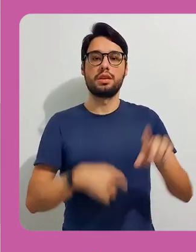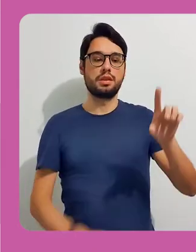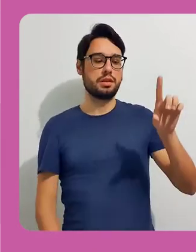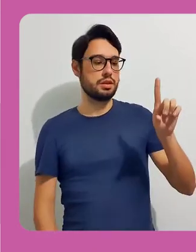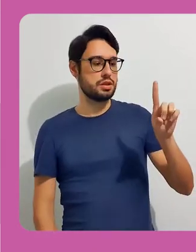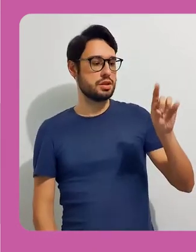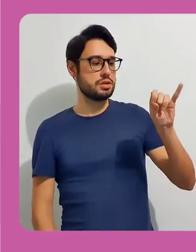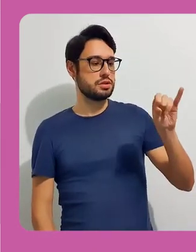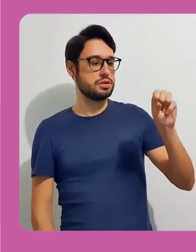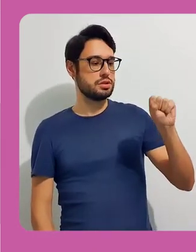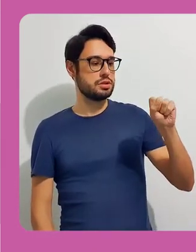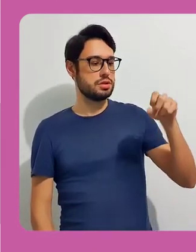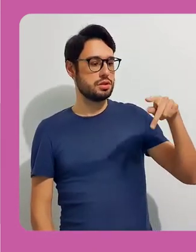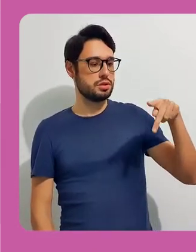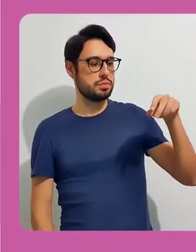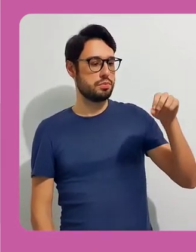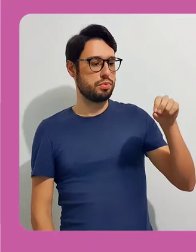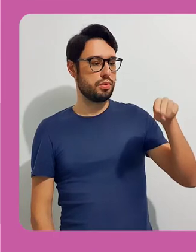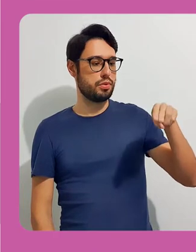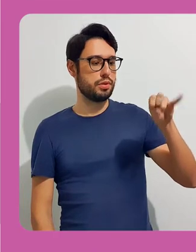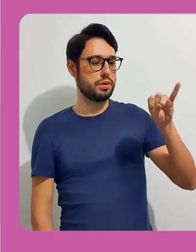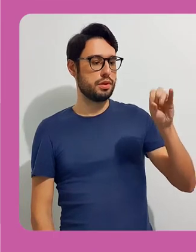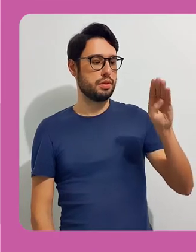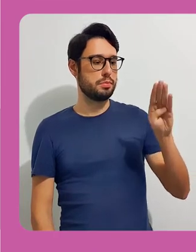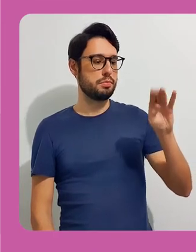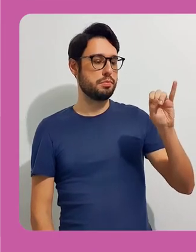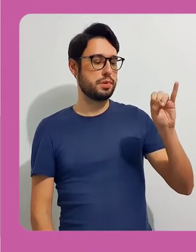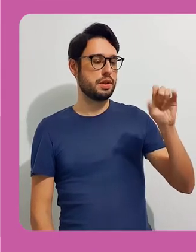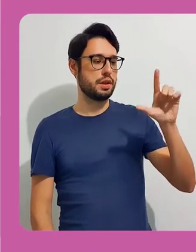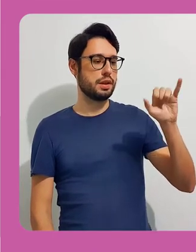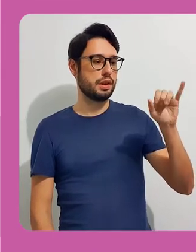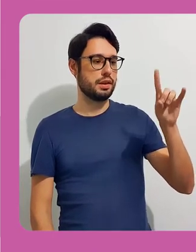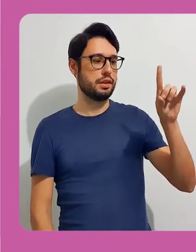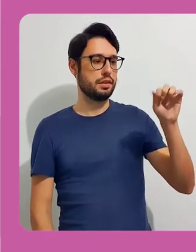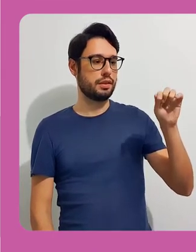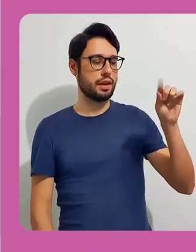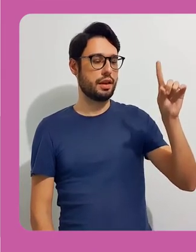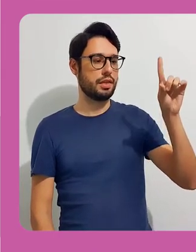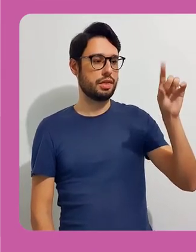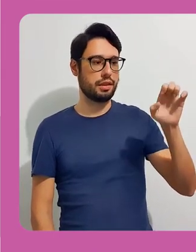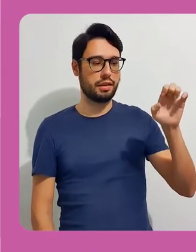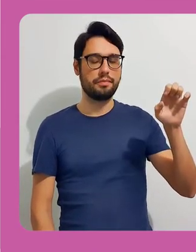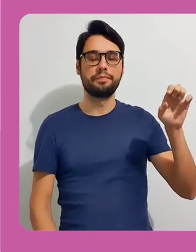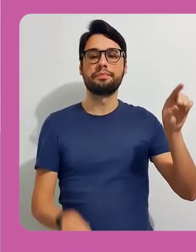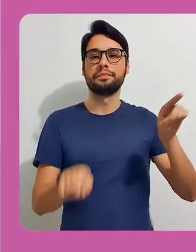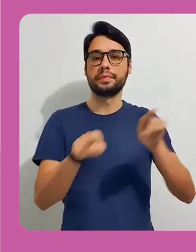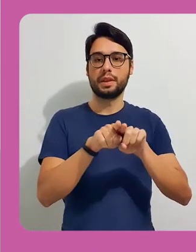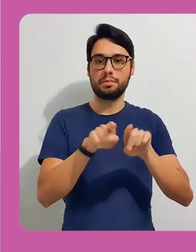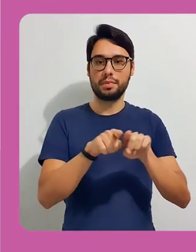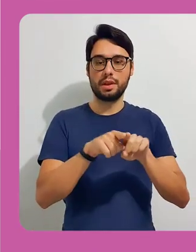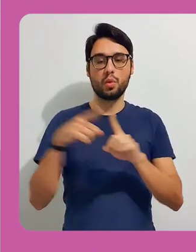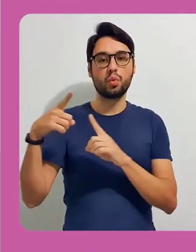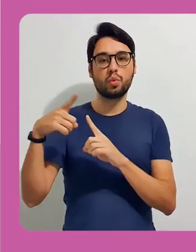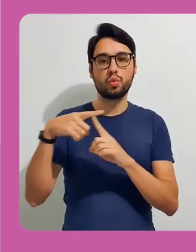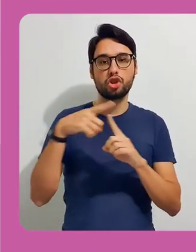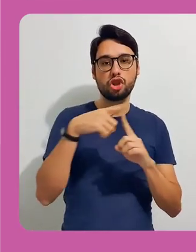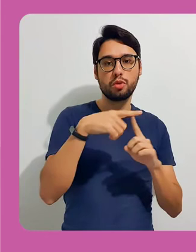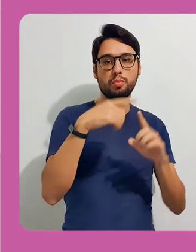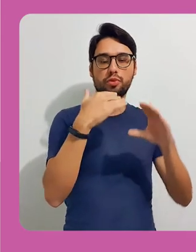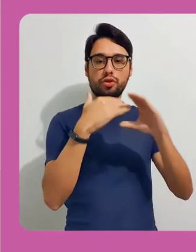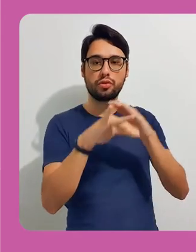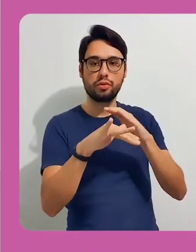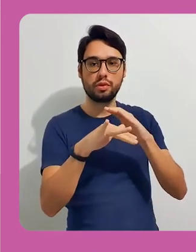são esses três essas três datas aqui tá o tipo de envio é o